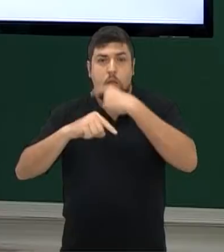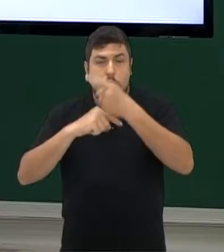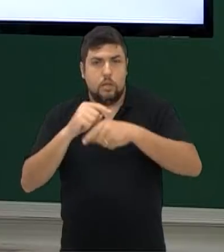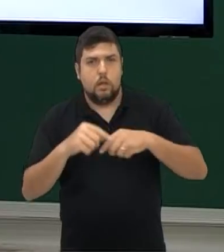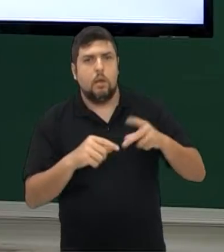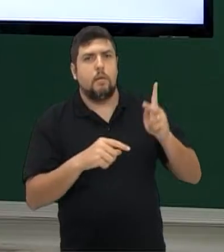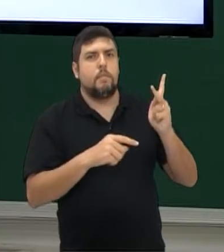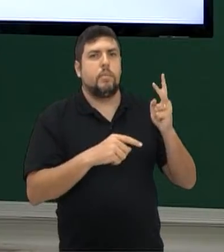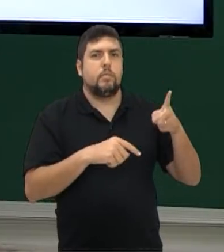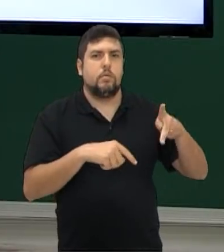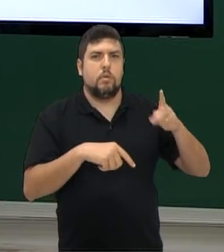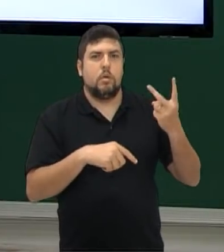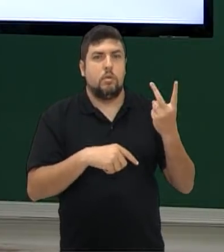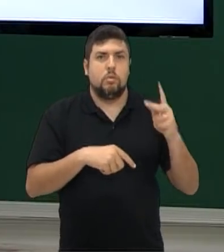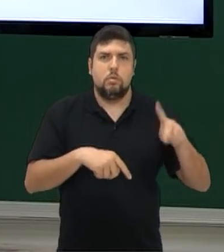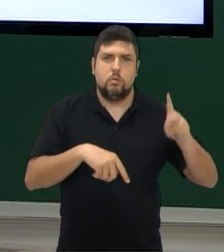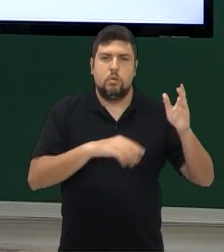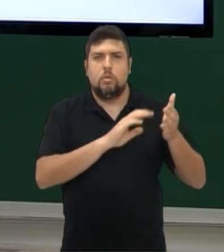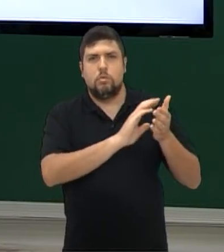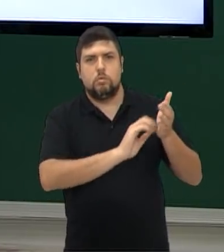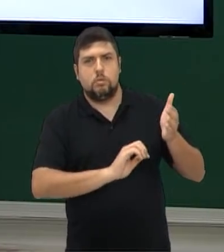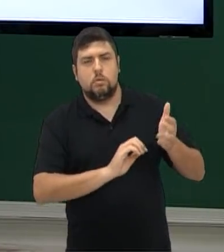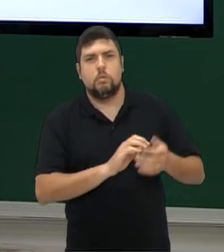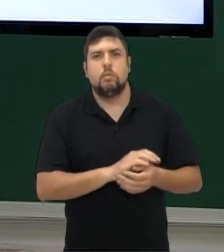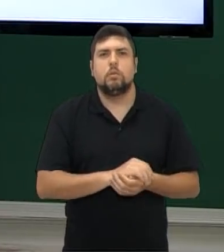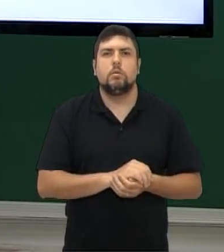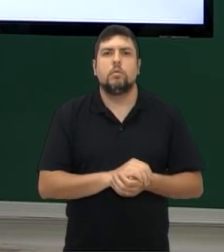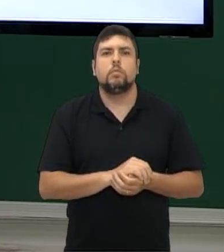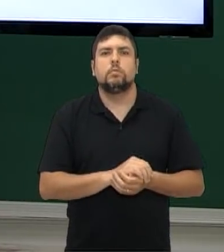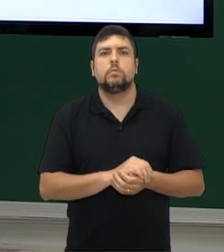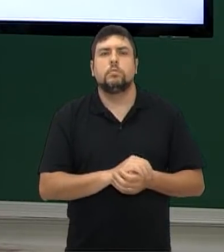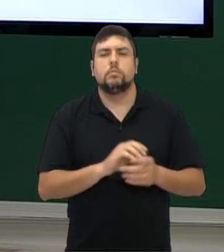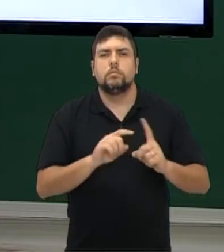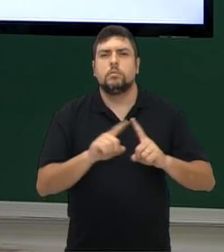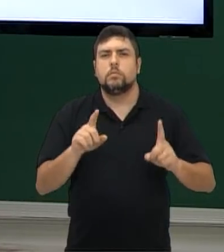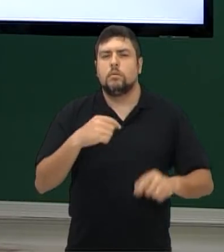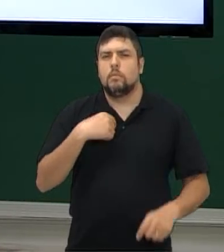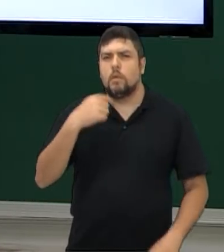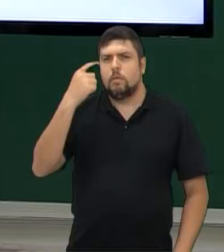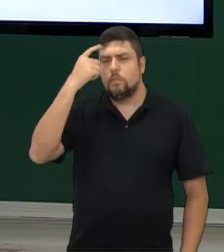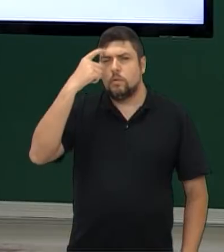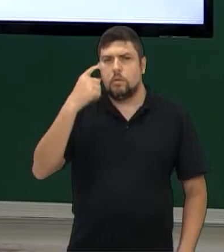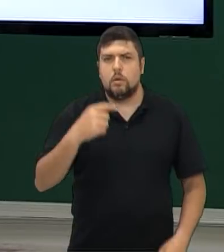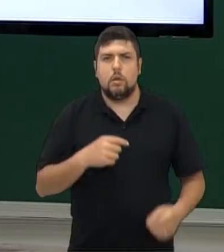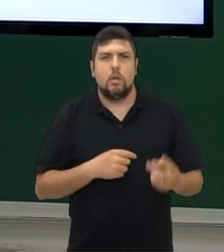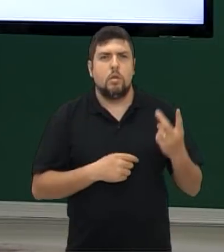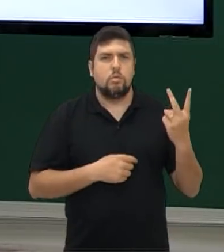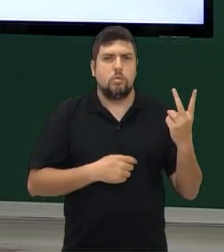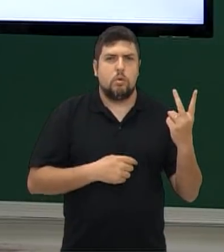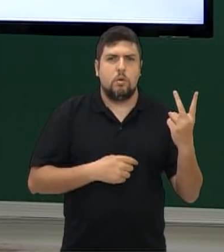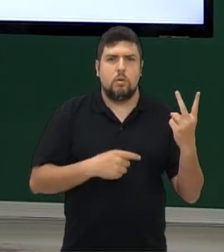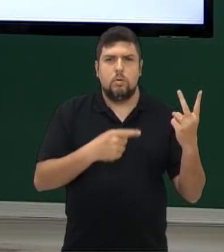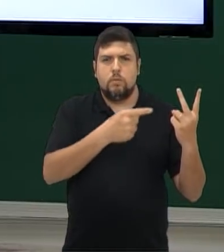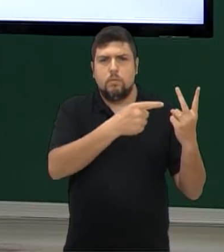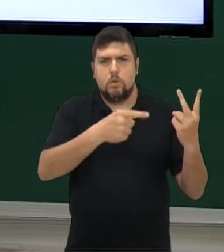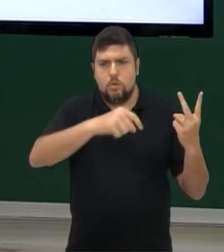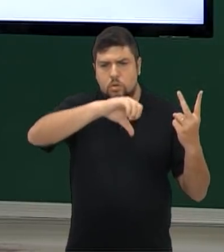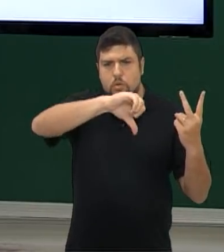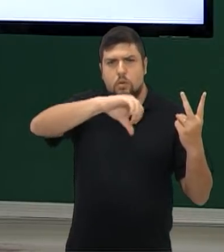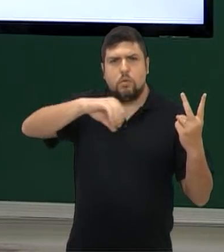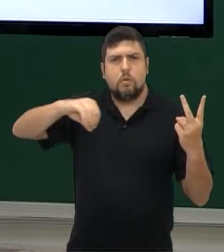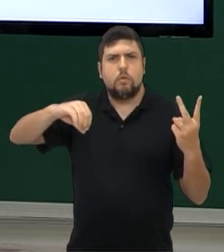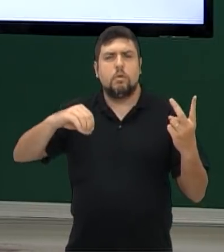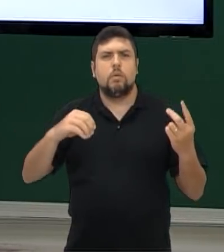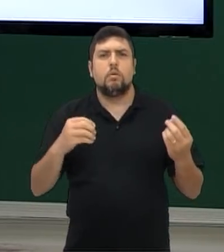não consigo tirar grama de quilo, né? Porque se eu pensar aqui, 2 menos o 900, por exemplo, se fosse 2 menos